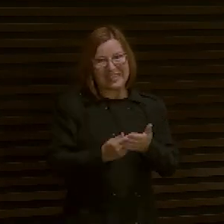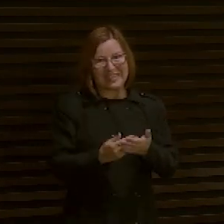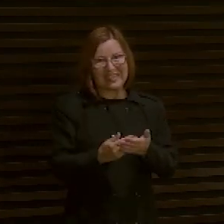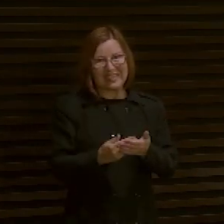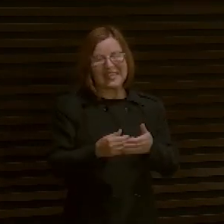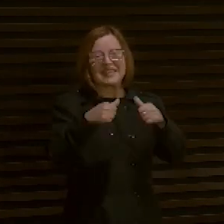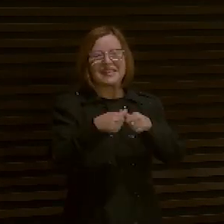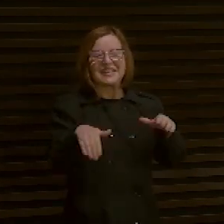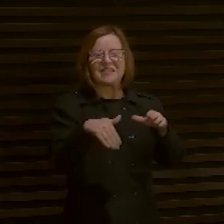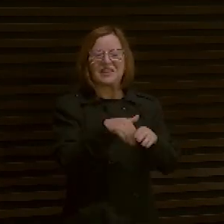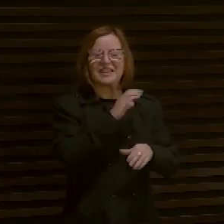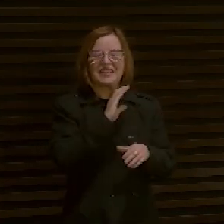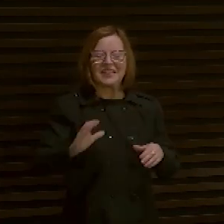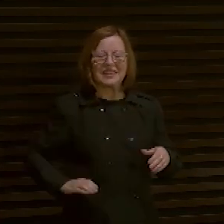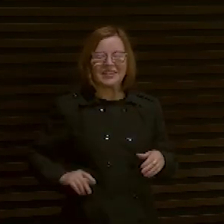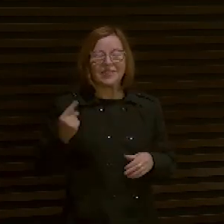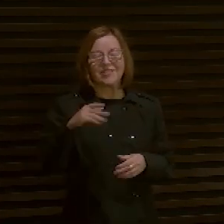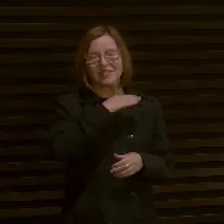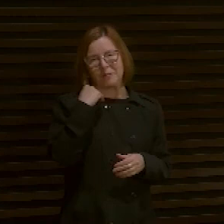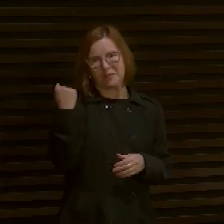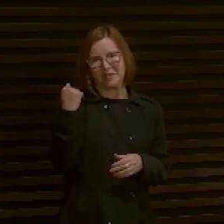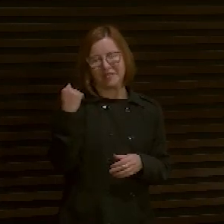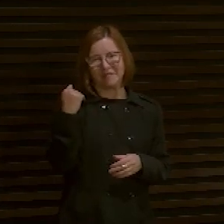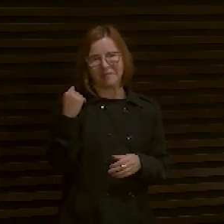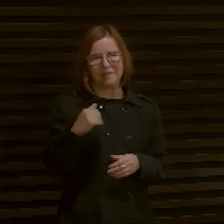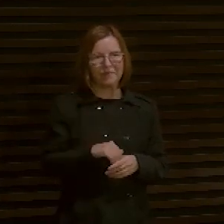poderia pagar o preço da nossa redenção.